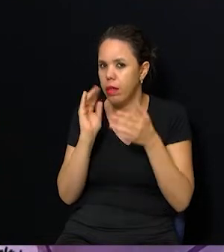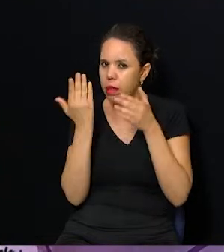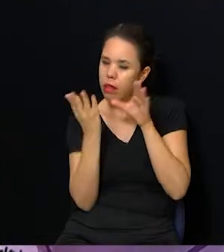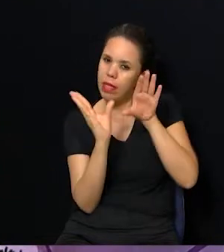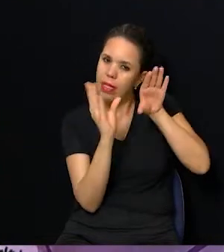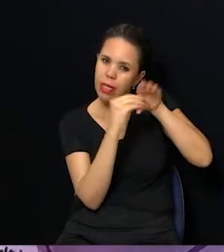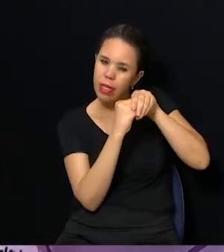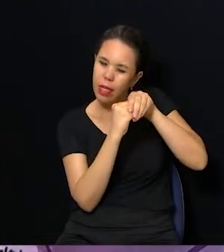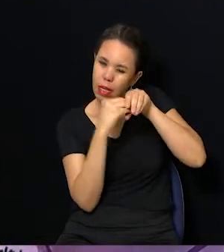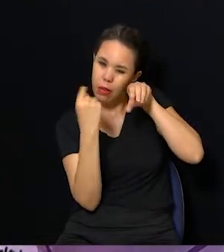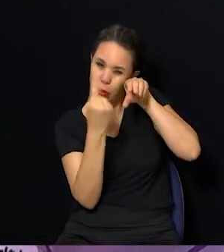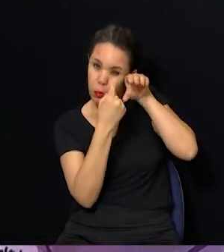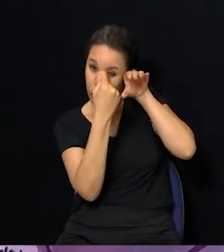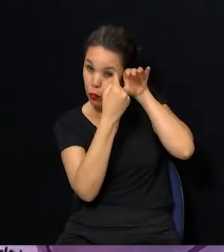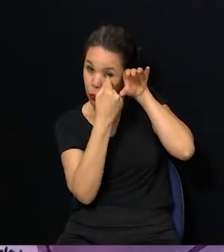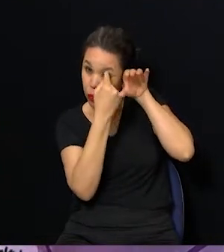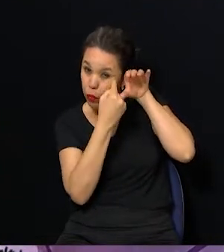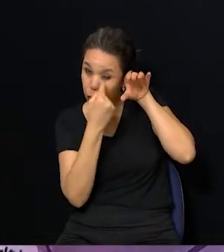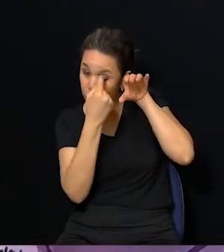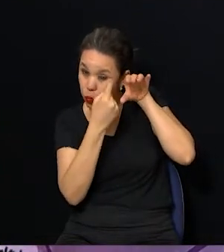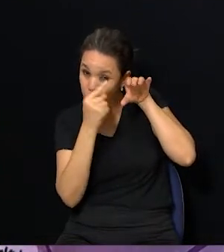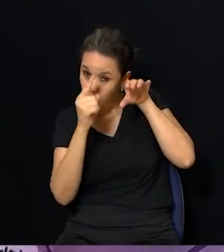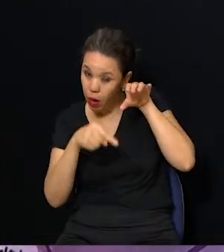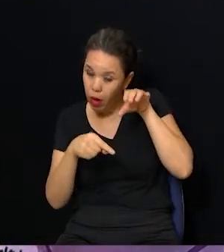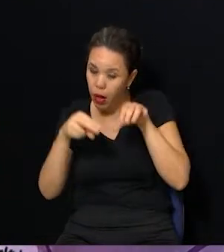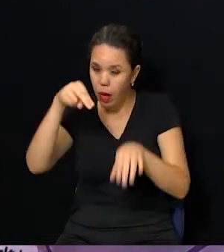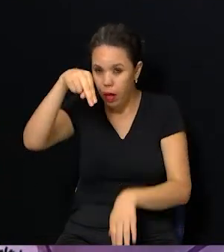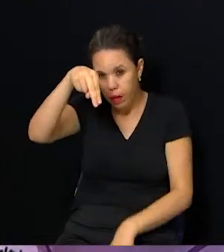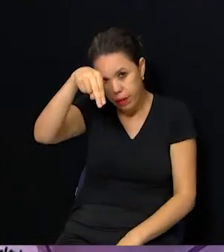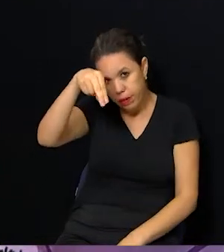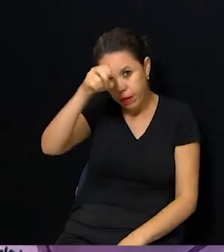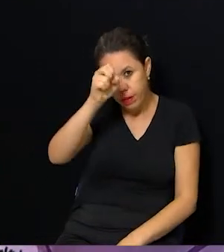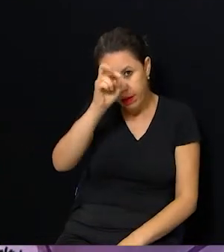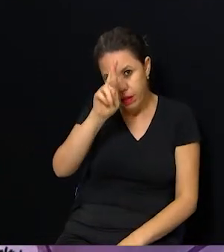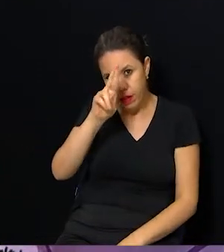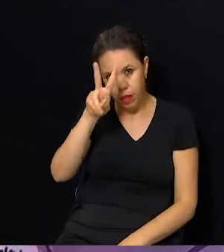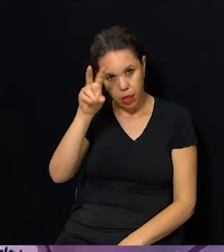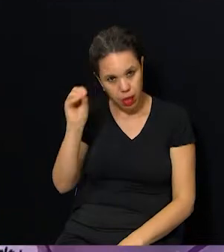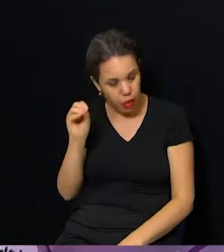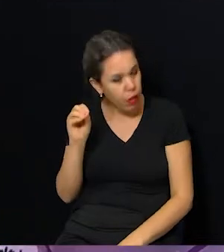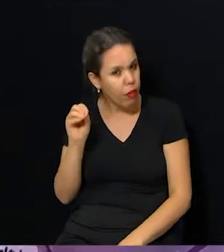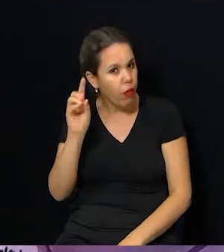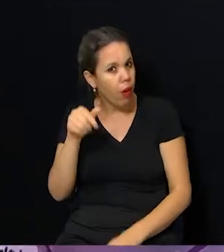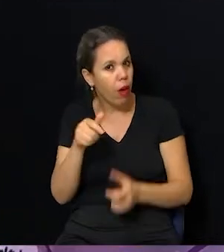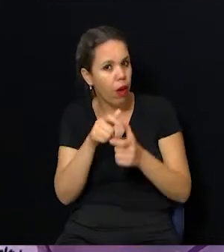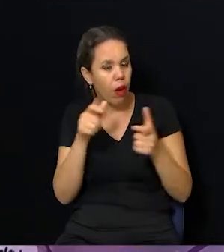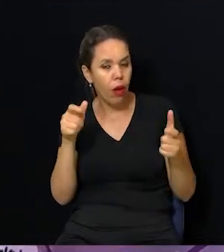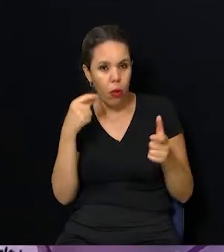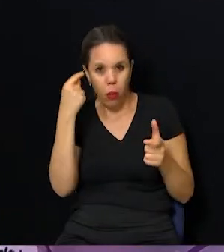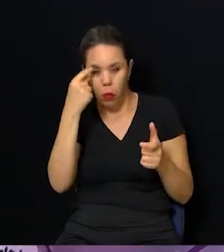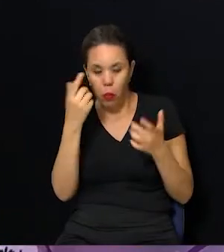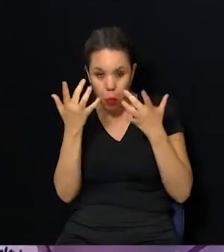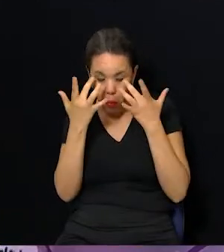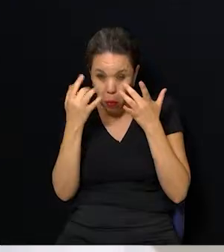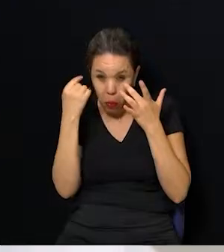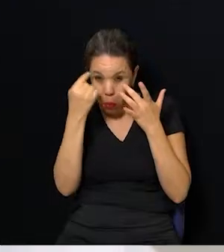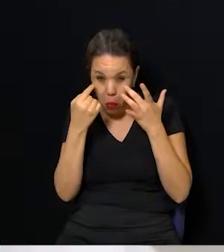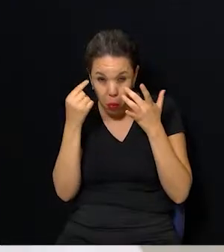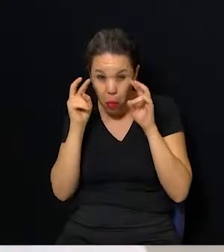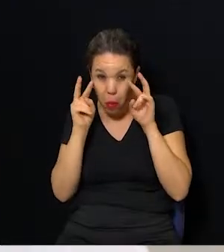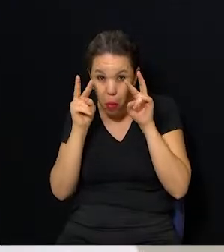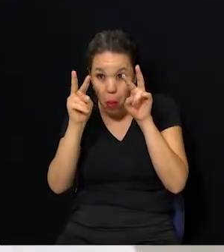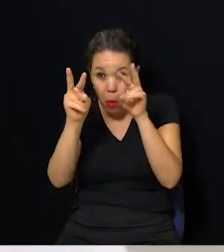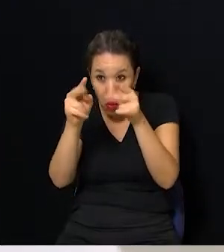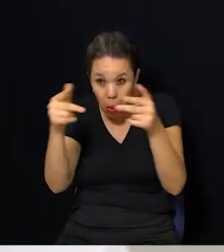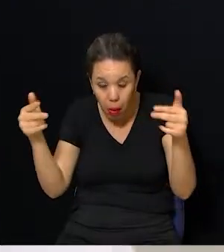por dentro o globo ocular e ela é um nervo. Ela é vamos dizer, a expansão do nervo óptico. É onde a gente